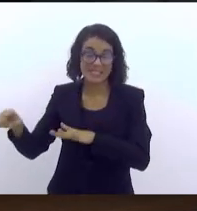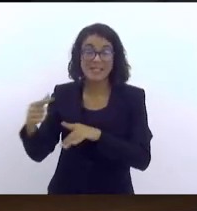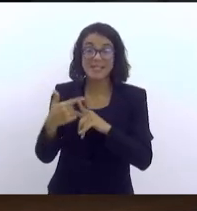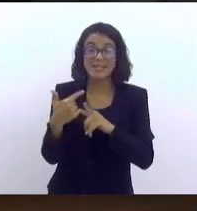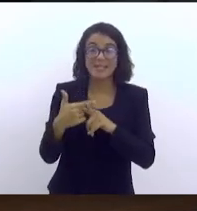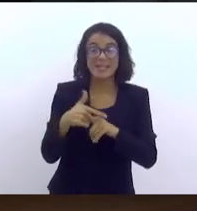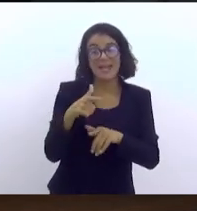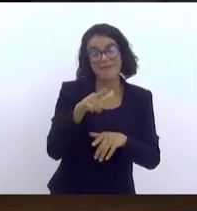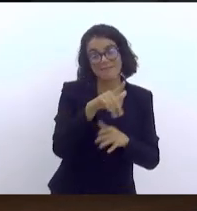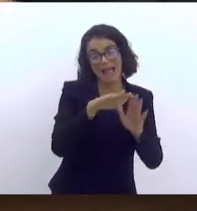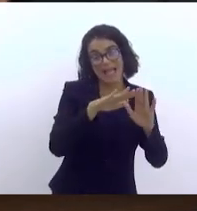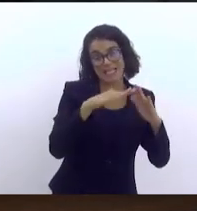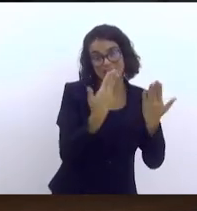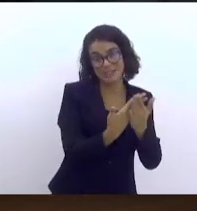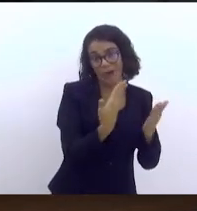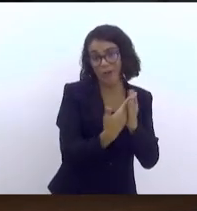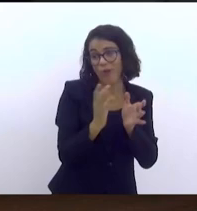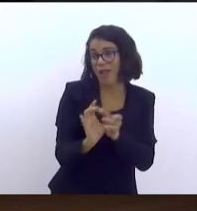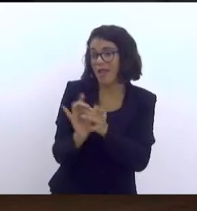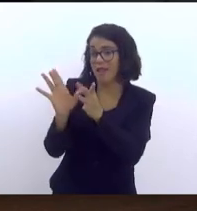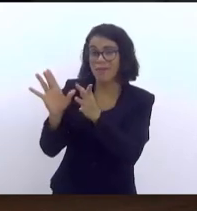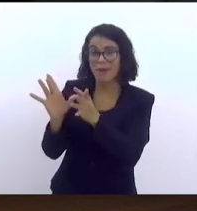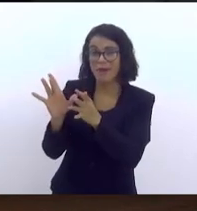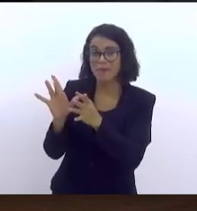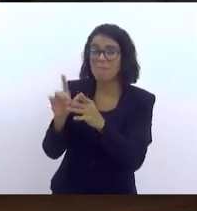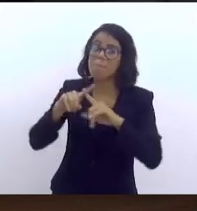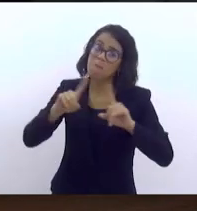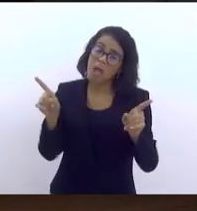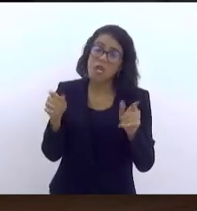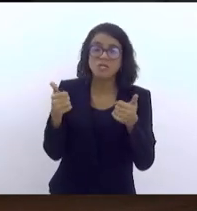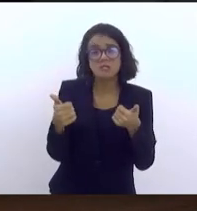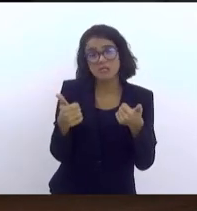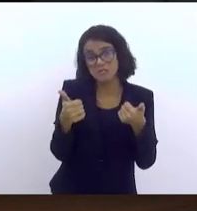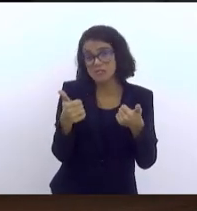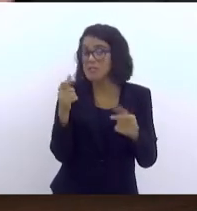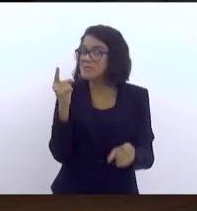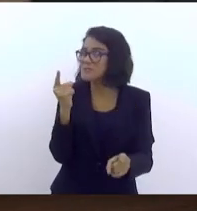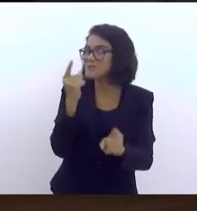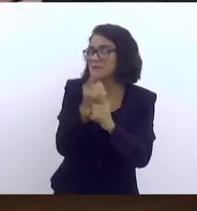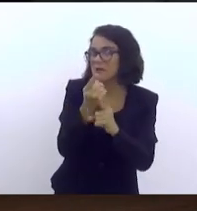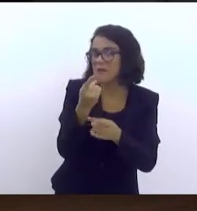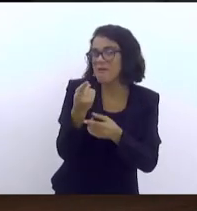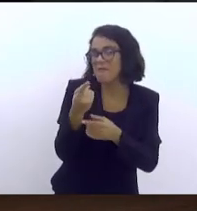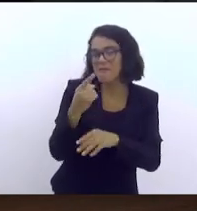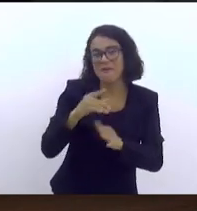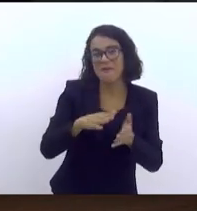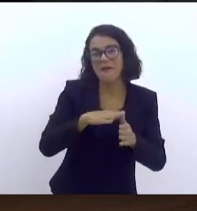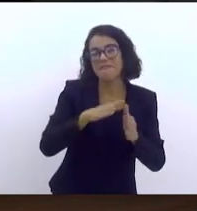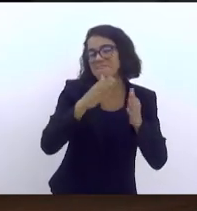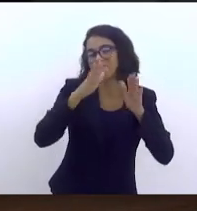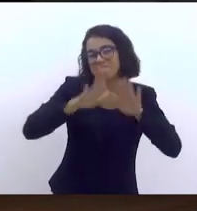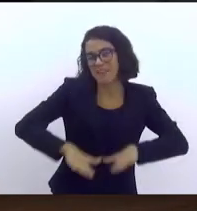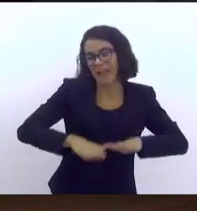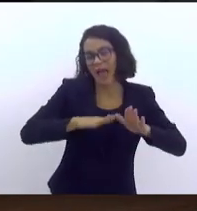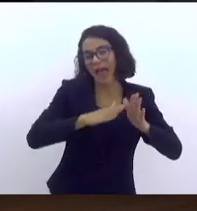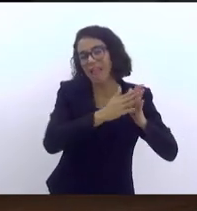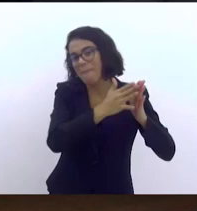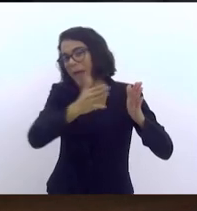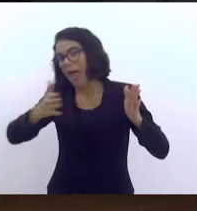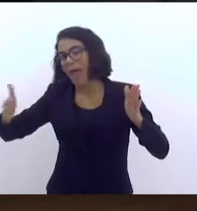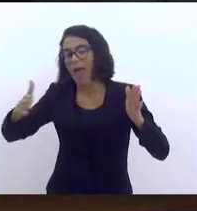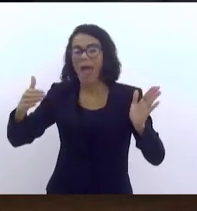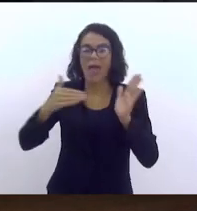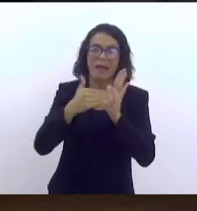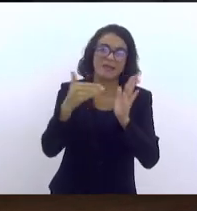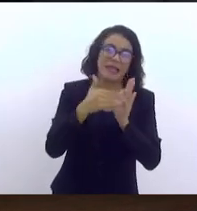a gente só não ia ser liberado no dia e assim a gente ia descobrir que a gente ia ter que ficar até mais tarde até o fim do ano